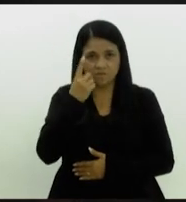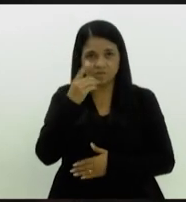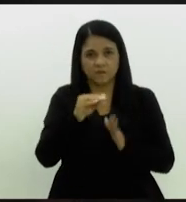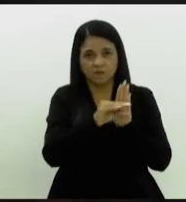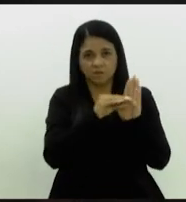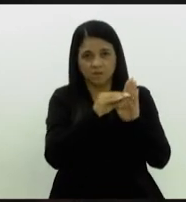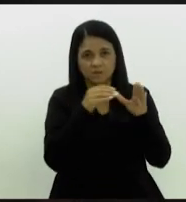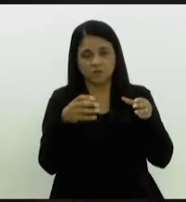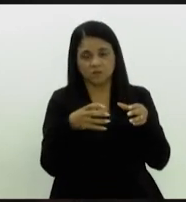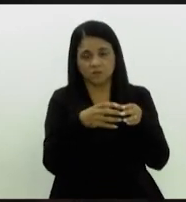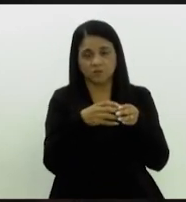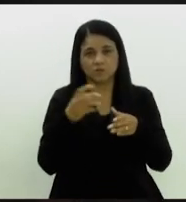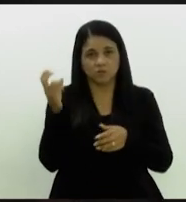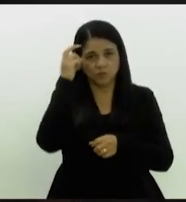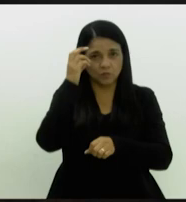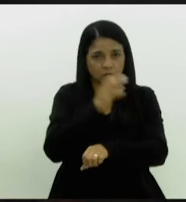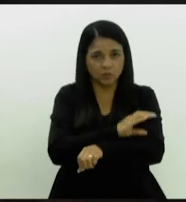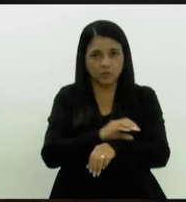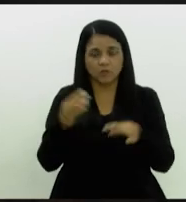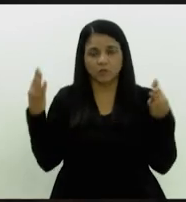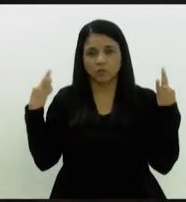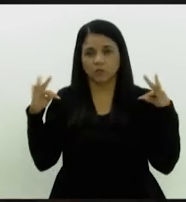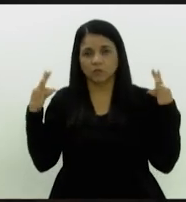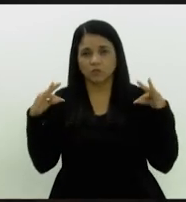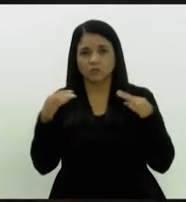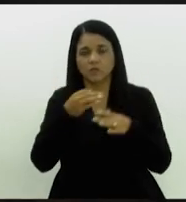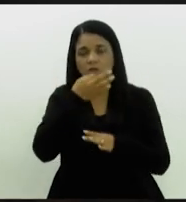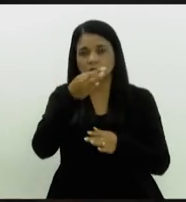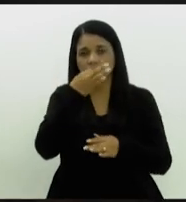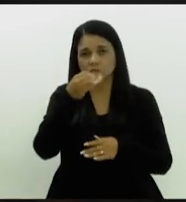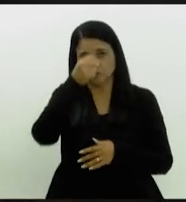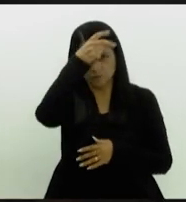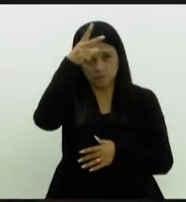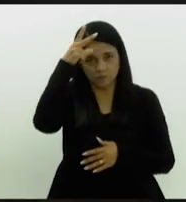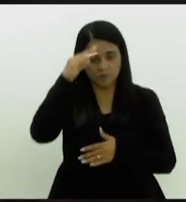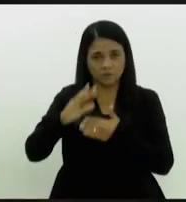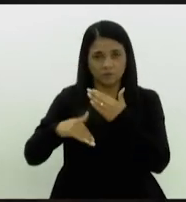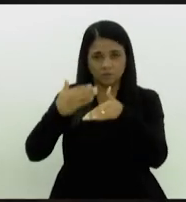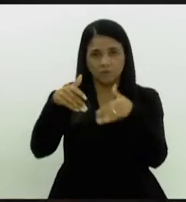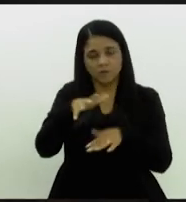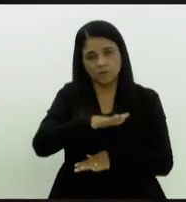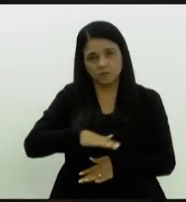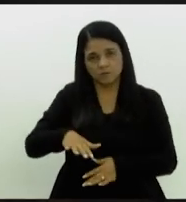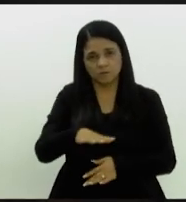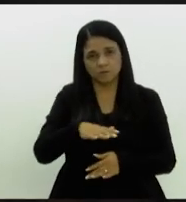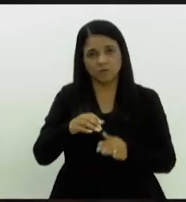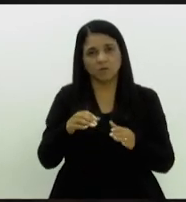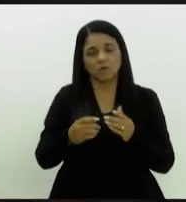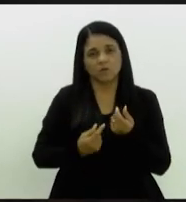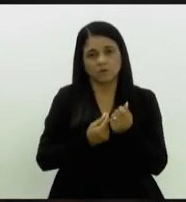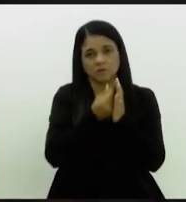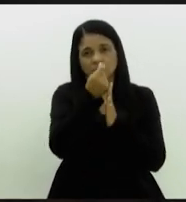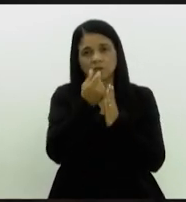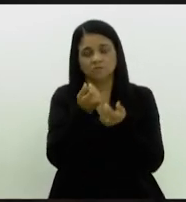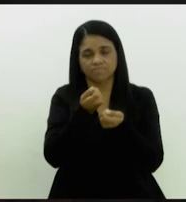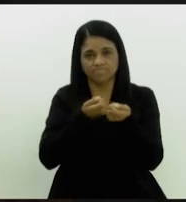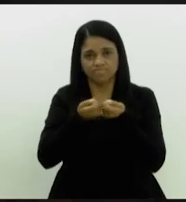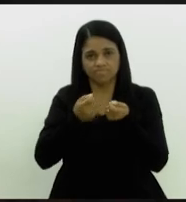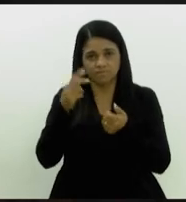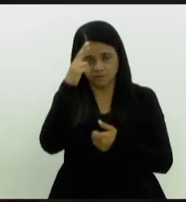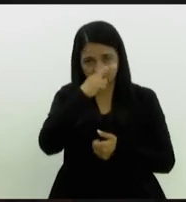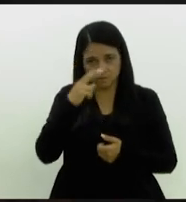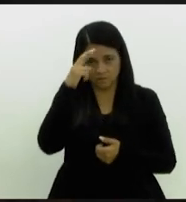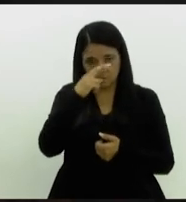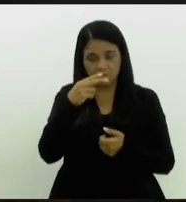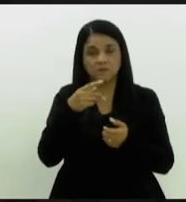das comissões de cultura, de turismo, de assuntos municipais e desenvolvimento regional, de orçamento, finanças, fiscalização financeira e